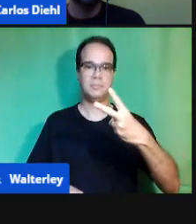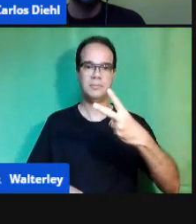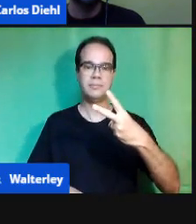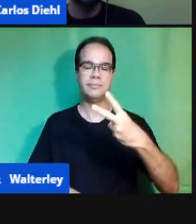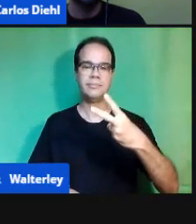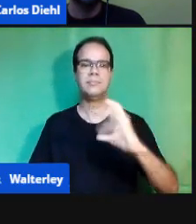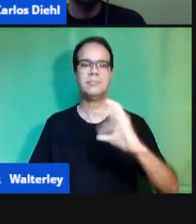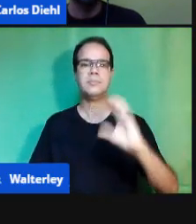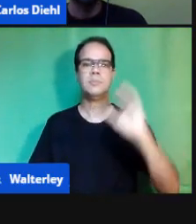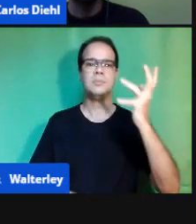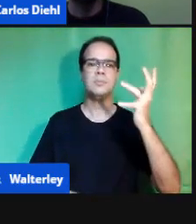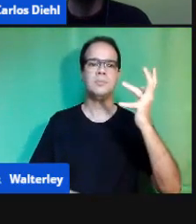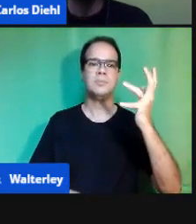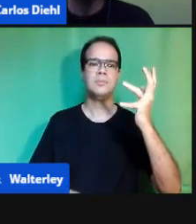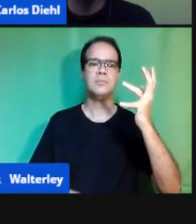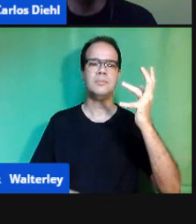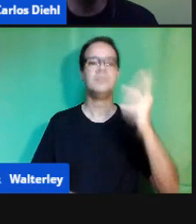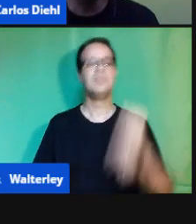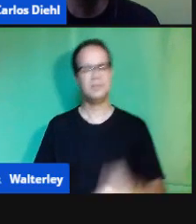um surgimento.